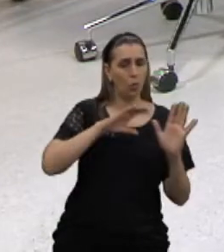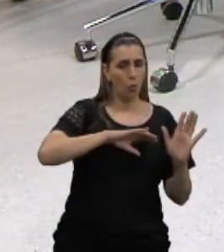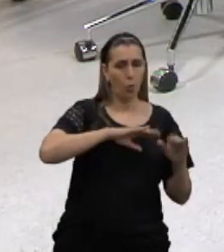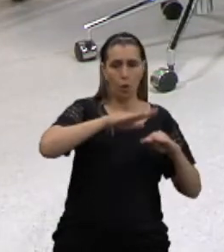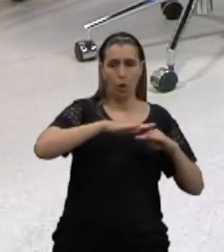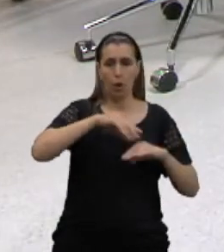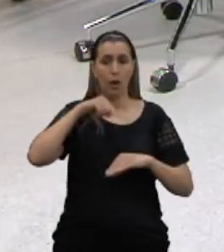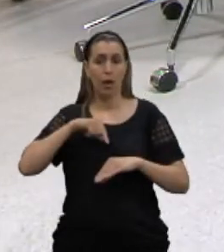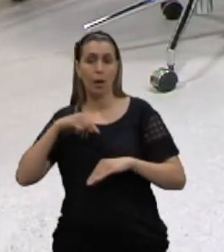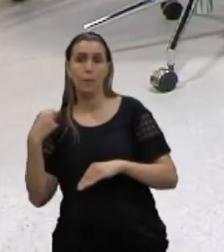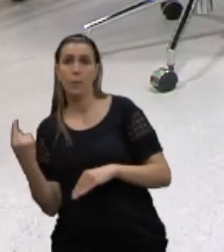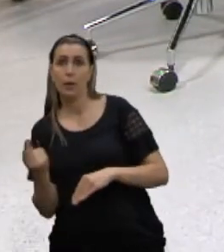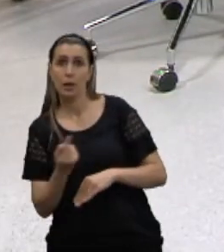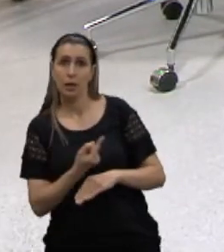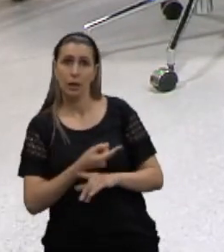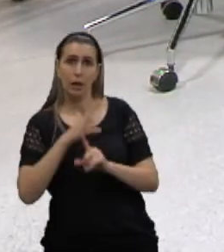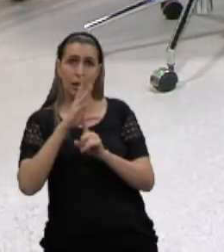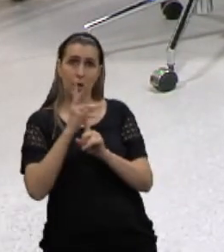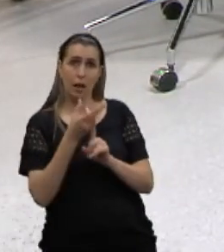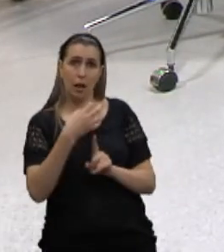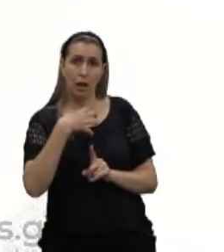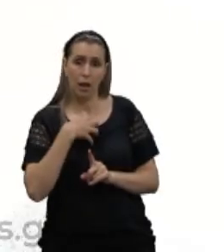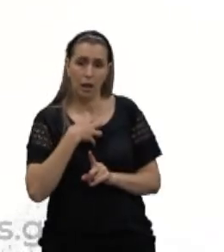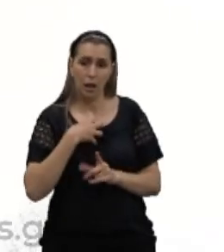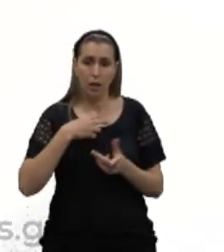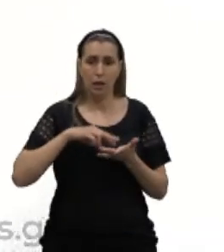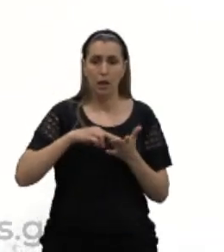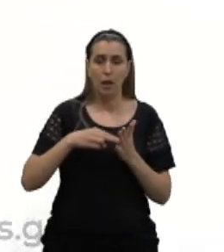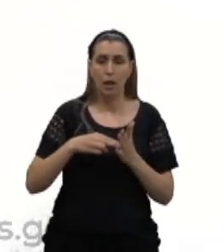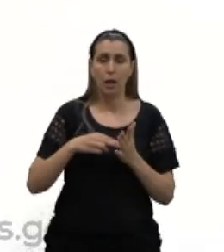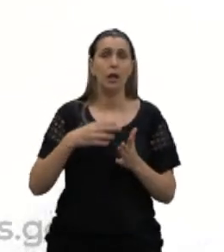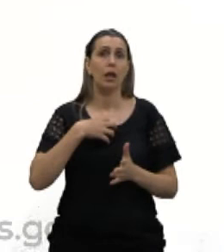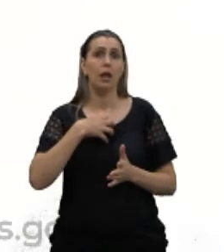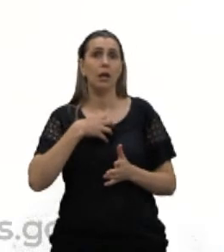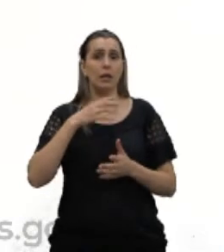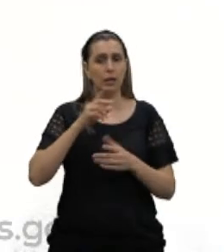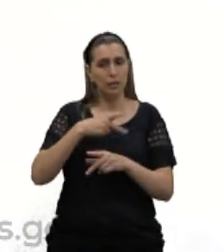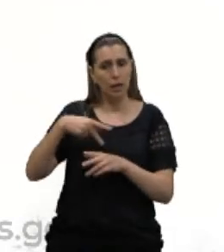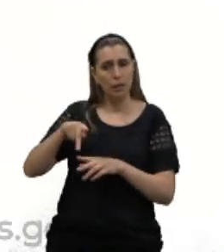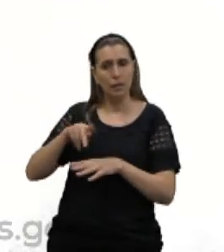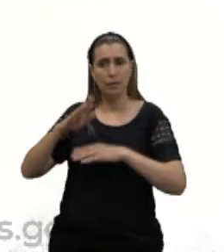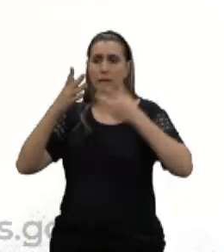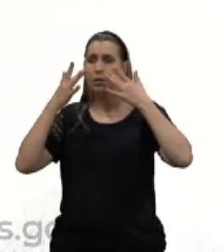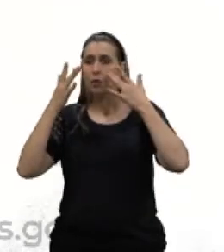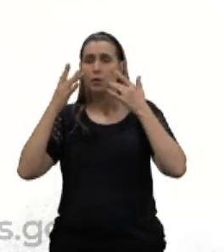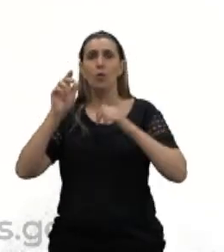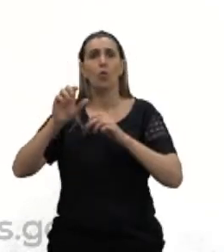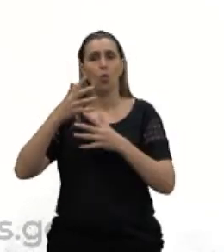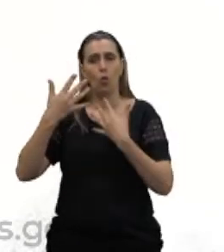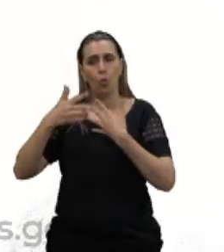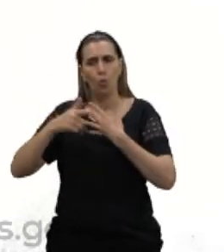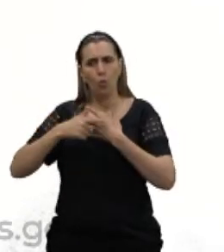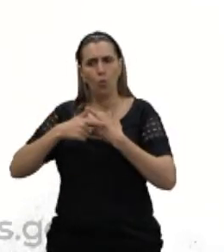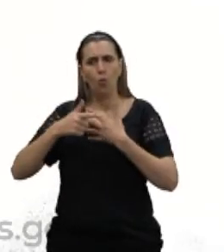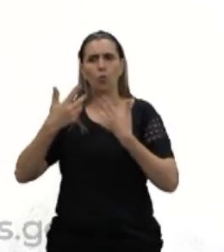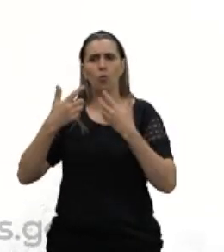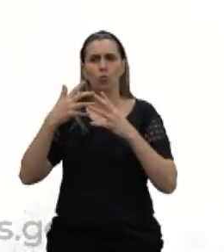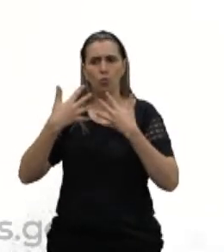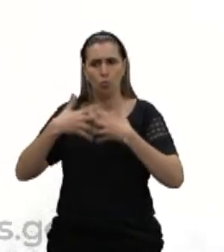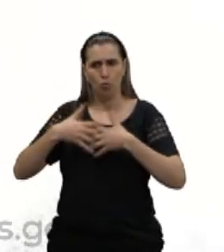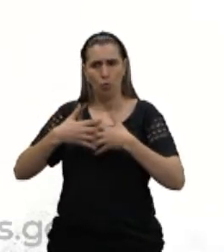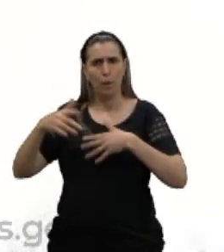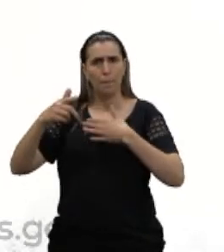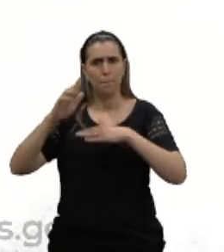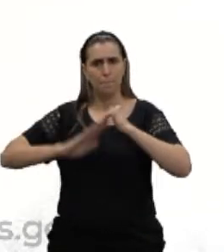para nós, da arte, nesse sentido, na dança e no teatro, funciona na prática. E, Luciana, falando